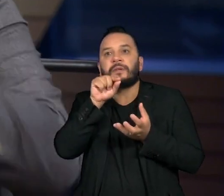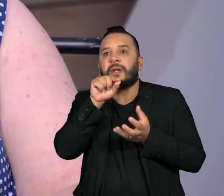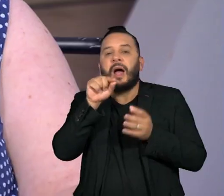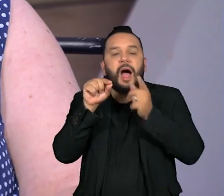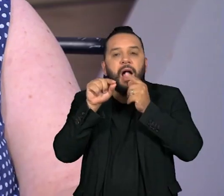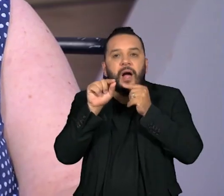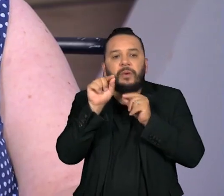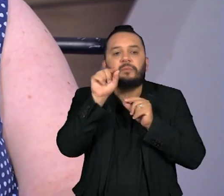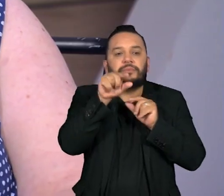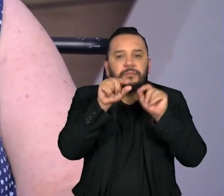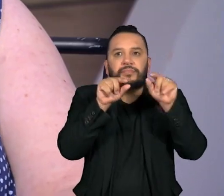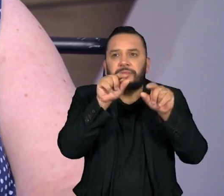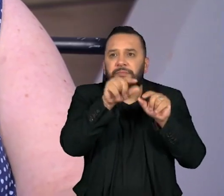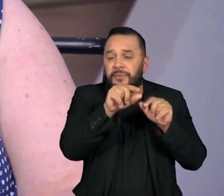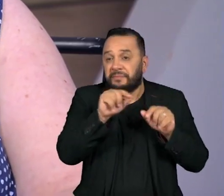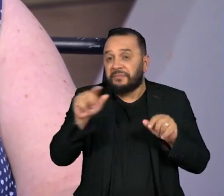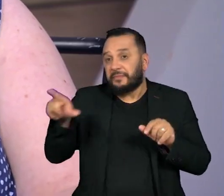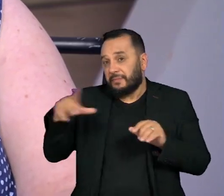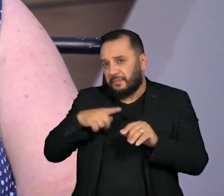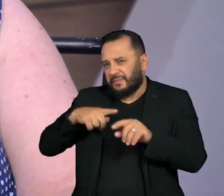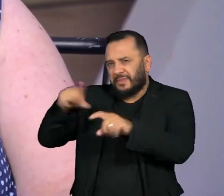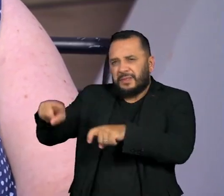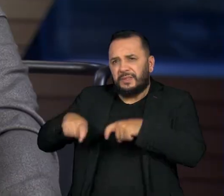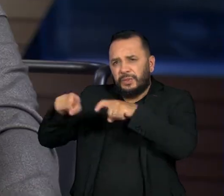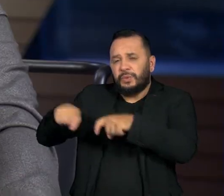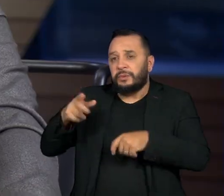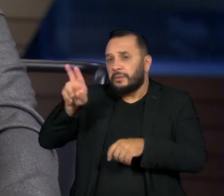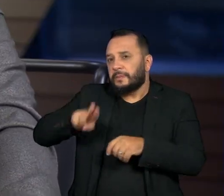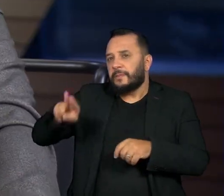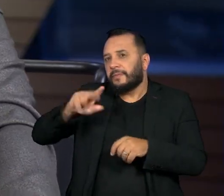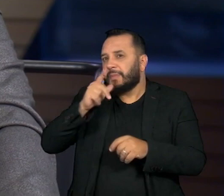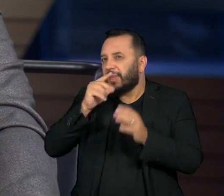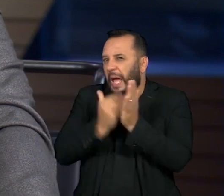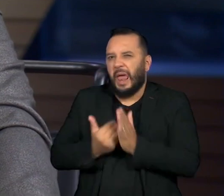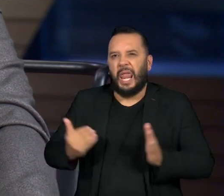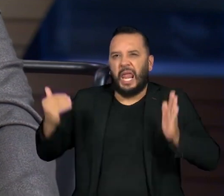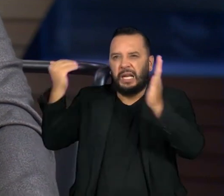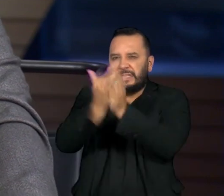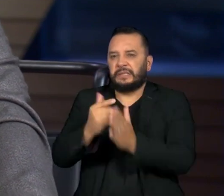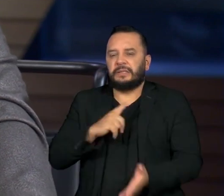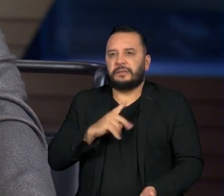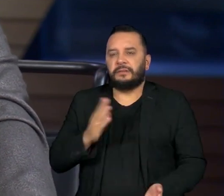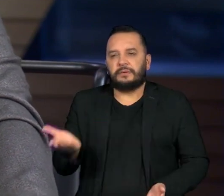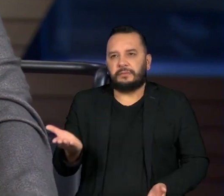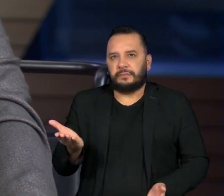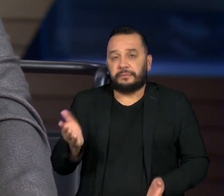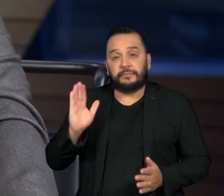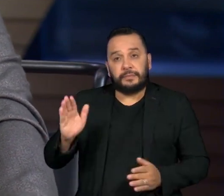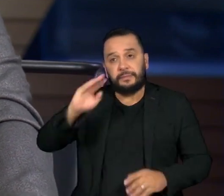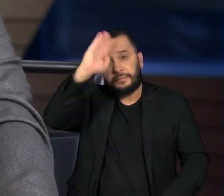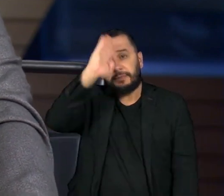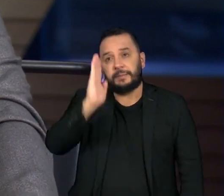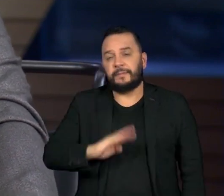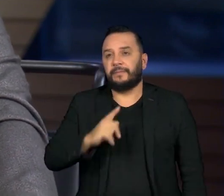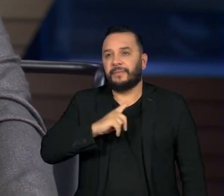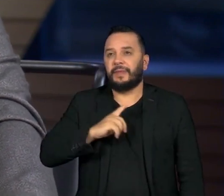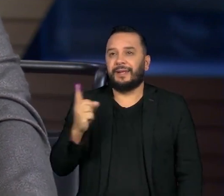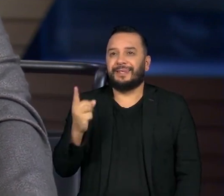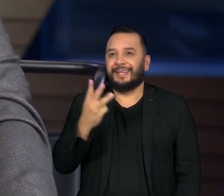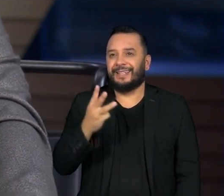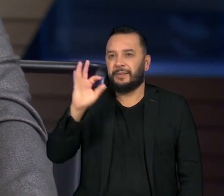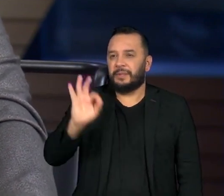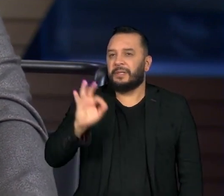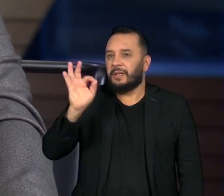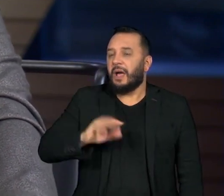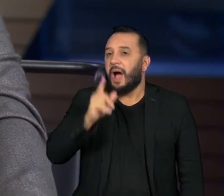uma quantidade maior. Eu acho que o Brasil, nesse ponto, por ser o país mais mega diverso, por ter 13% da água